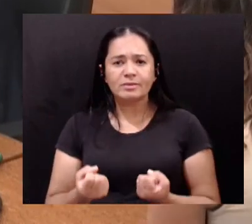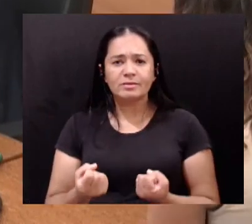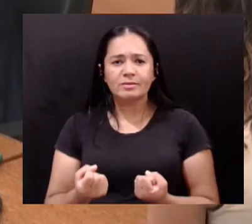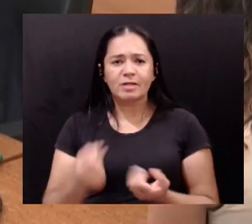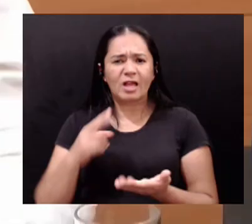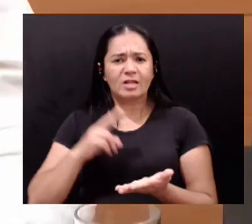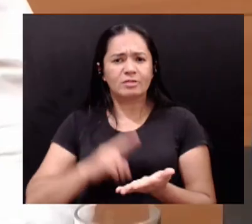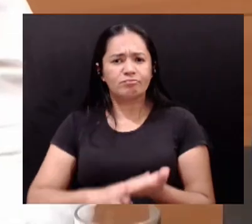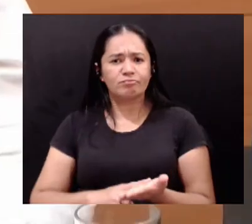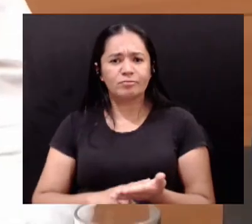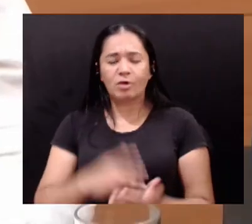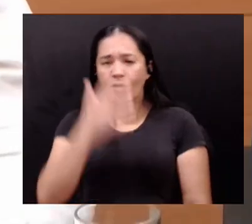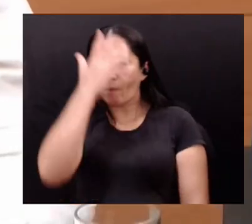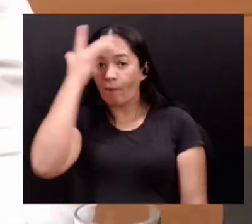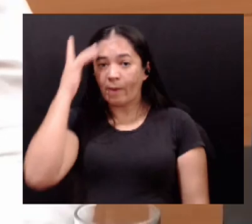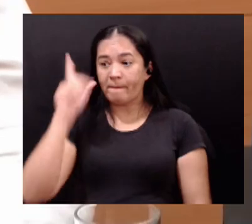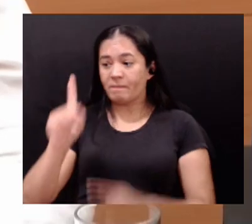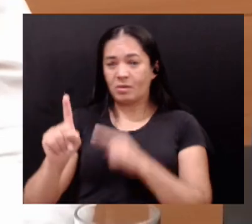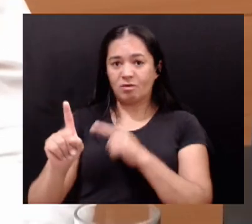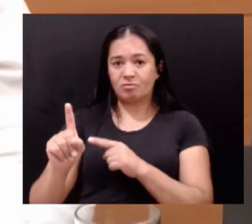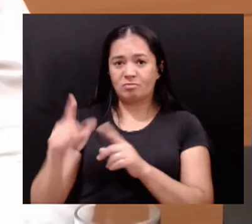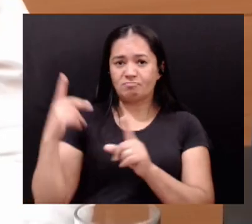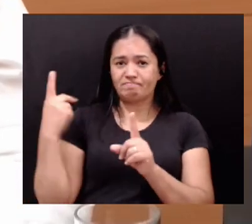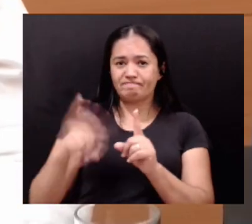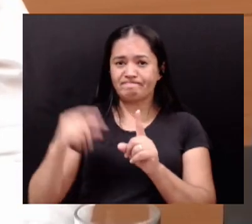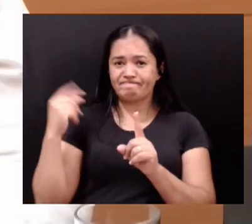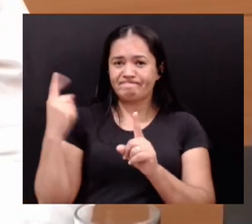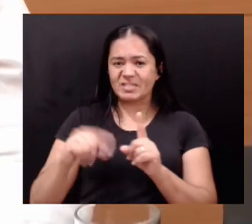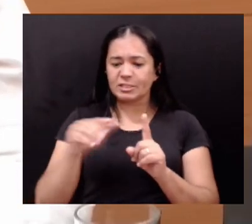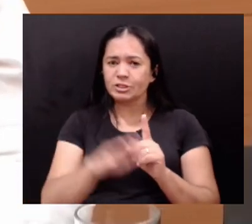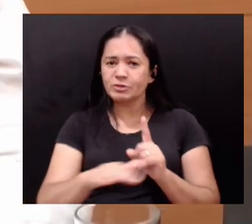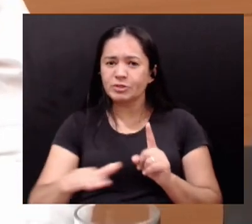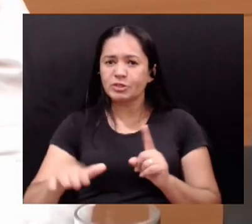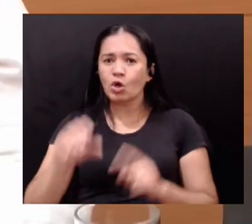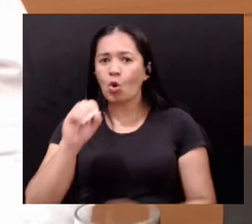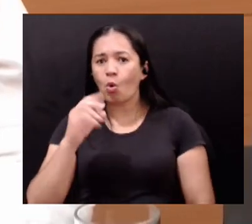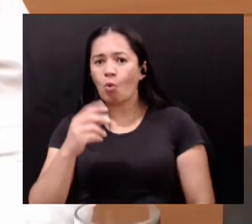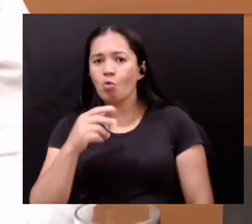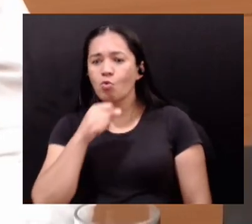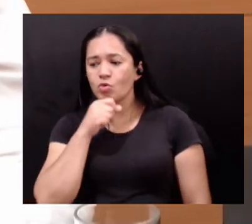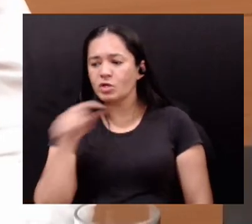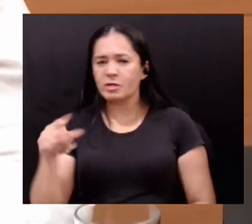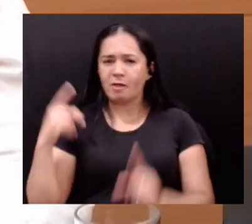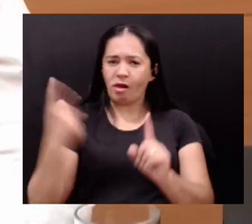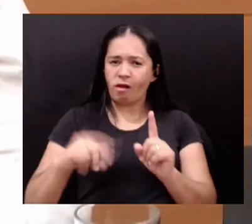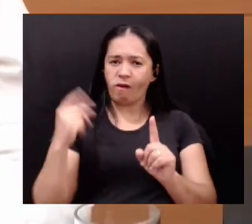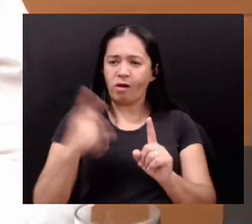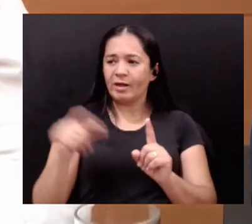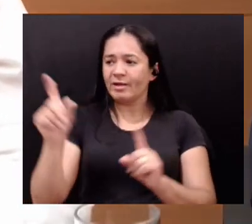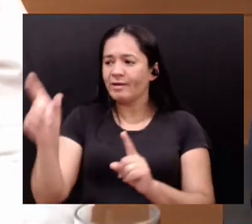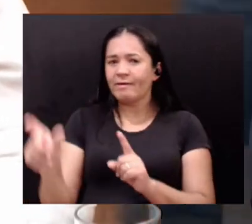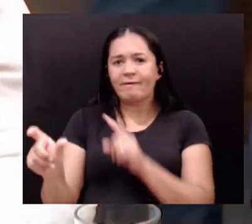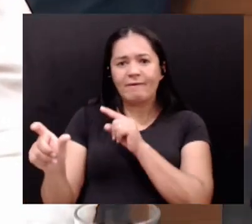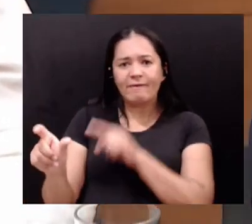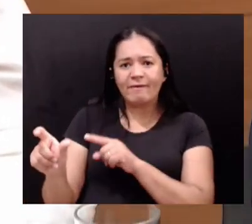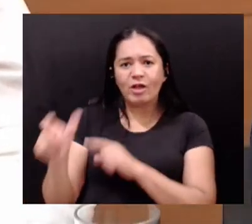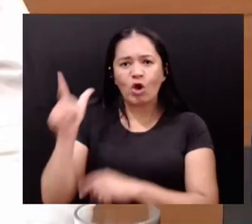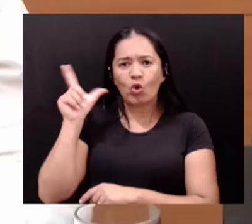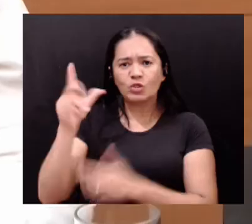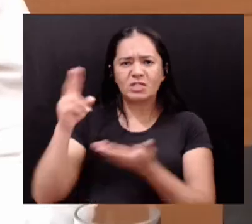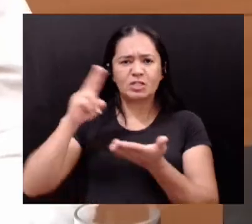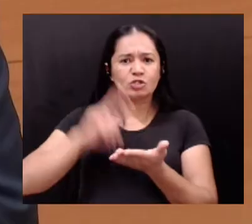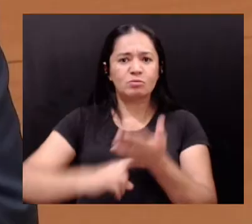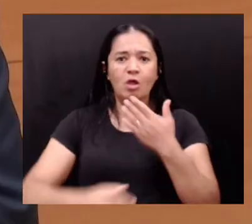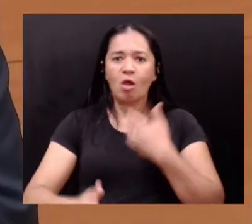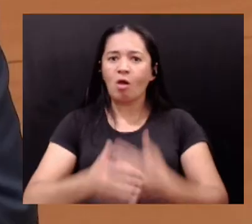pessoa que maltrata uma criança ou maltrata um idoso, vereador Gustavo Peta, possa assumir qualquer função num